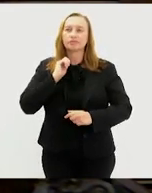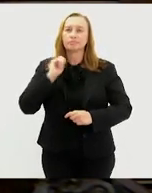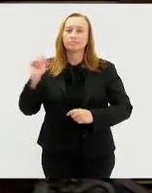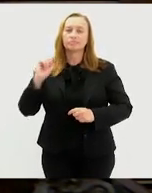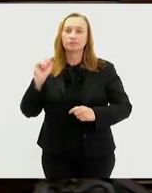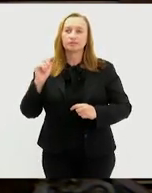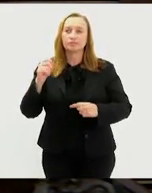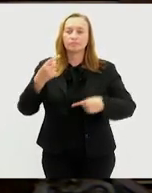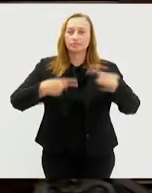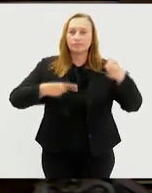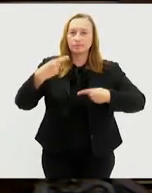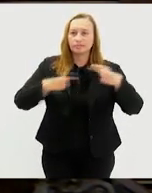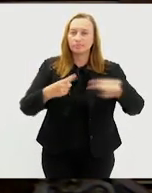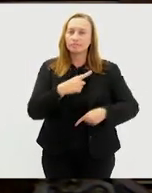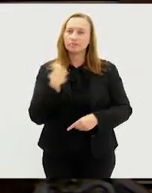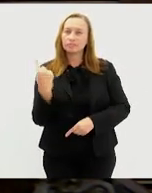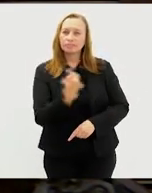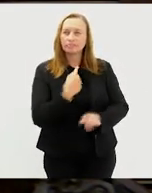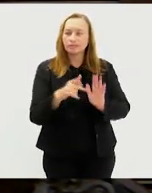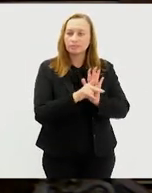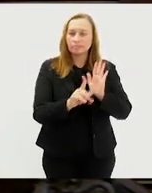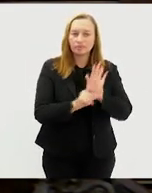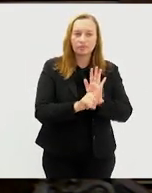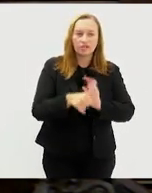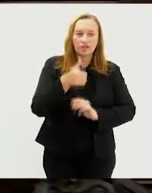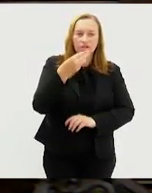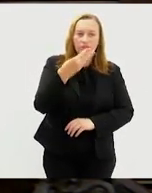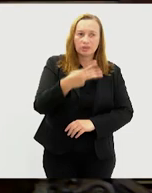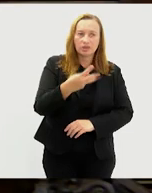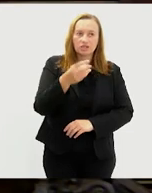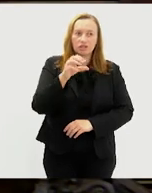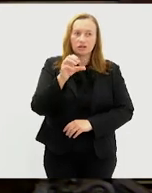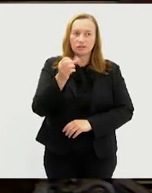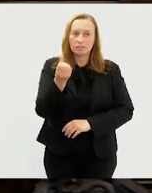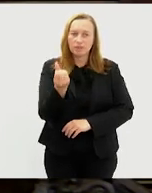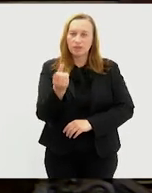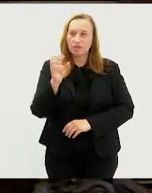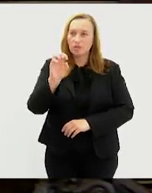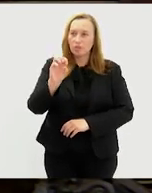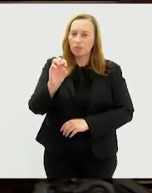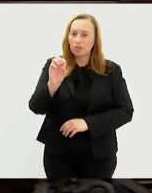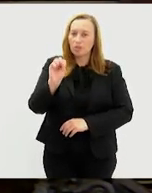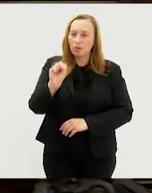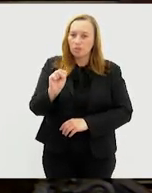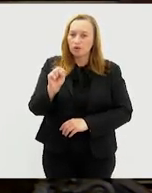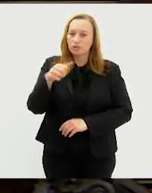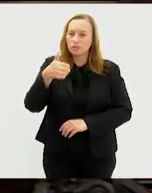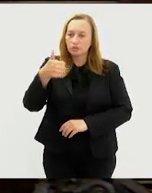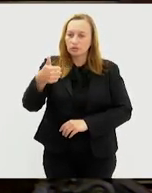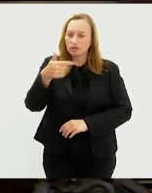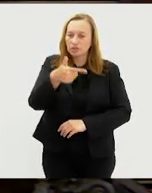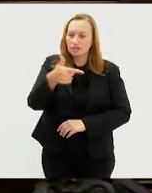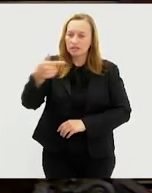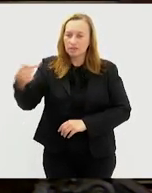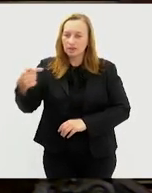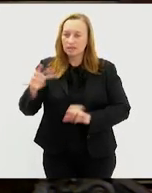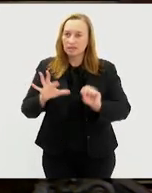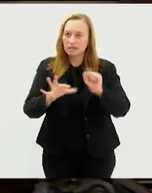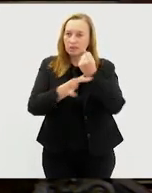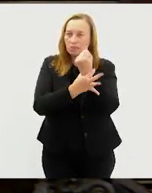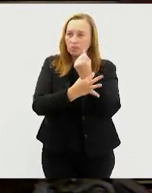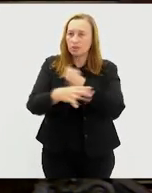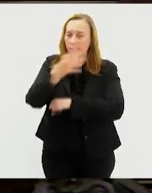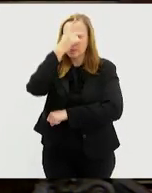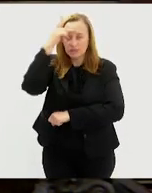o nosso projeto 3681 2017 que assegura a pessoa portadora de transtorno mental ou